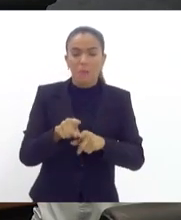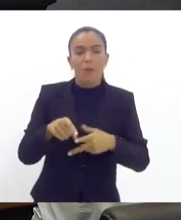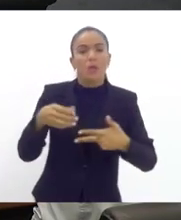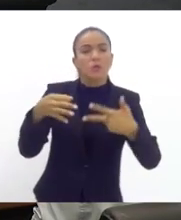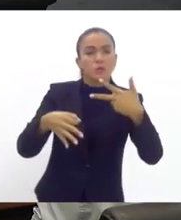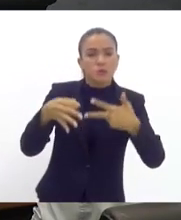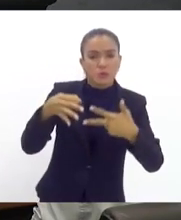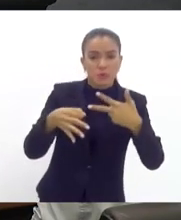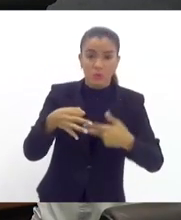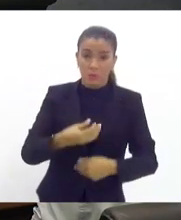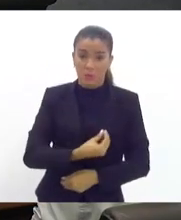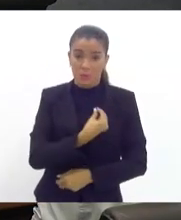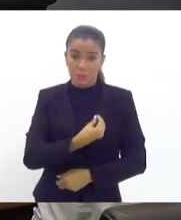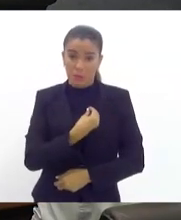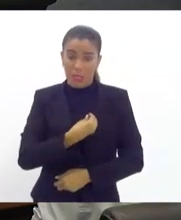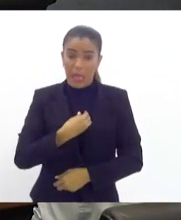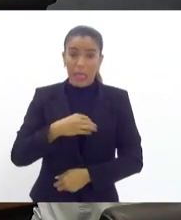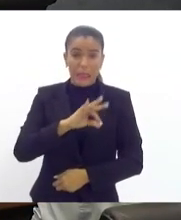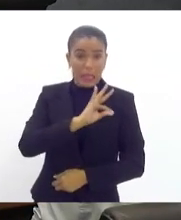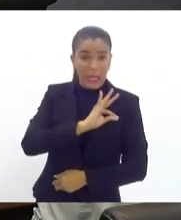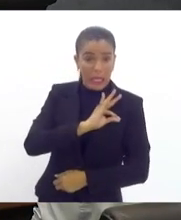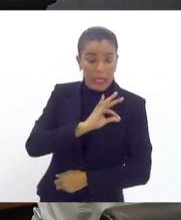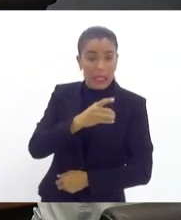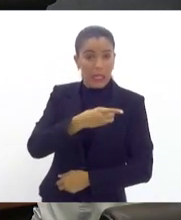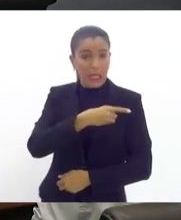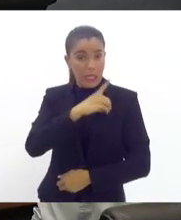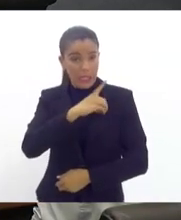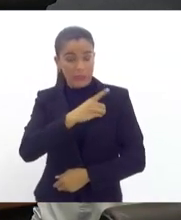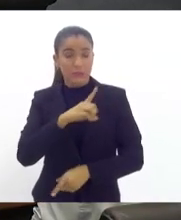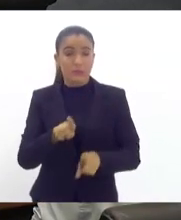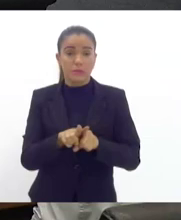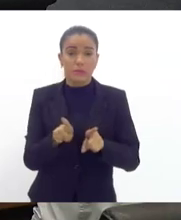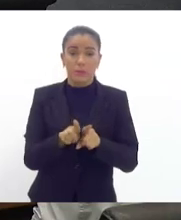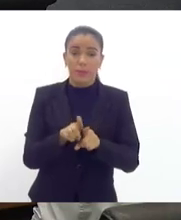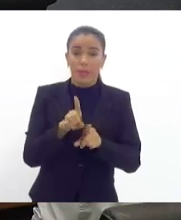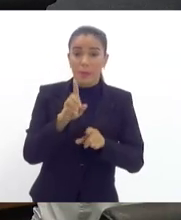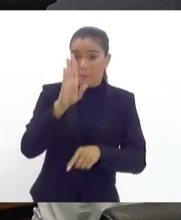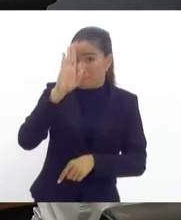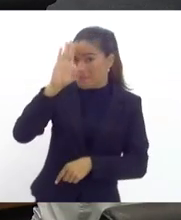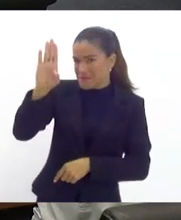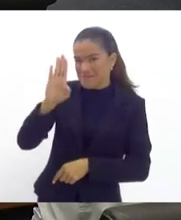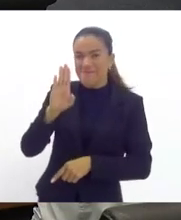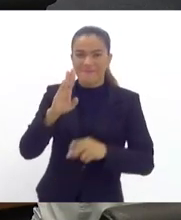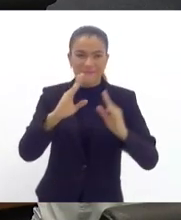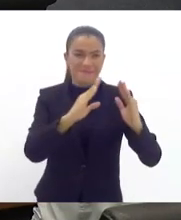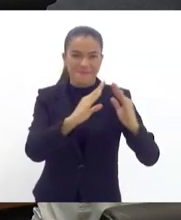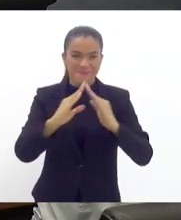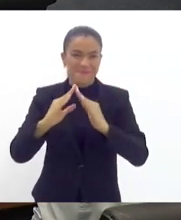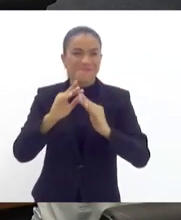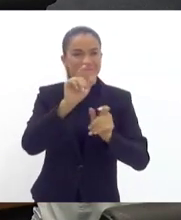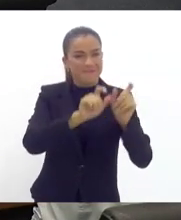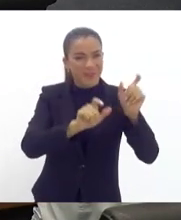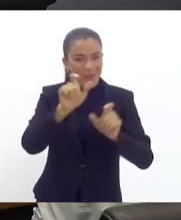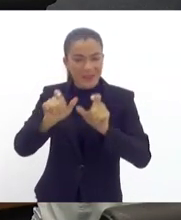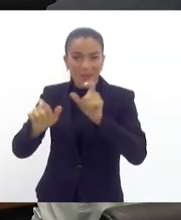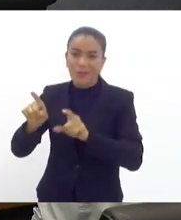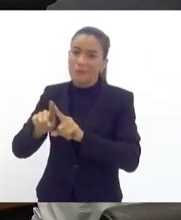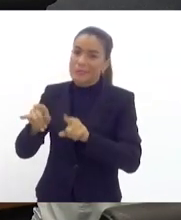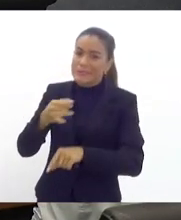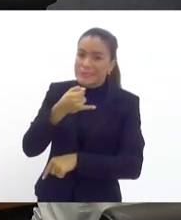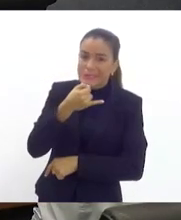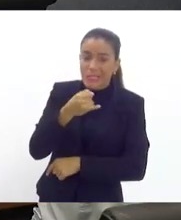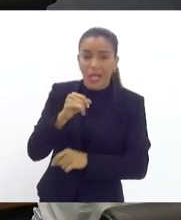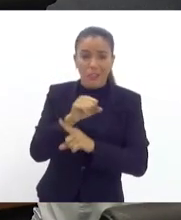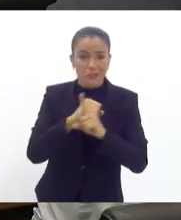presente as delegacias as forças de segurança principalmente os moradores mas fica aqui o meu lamento que